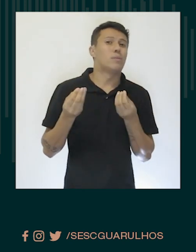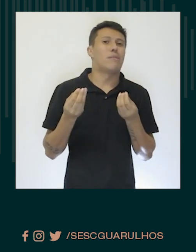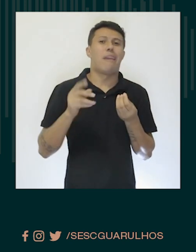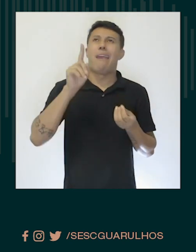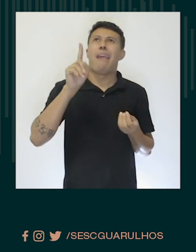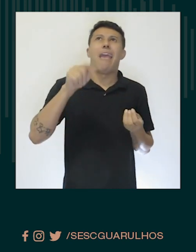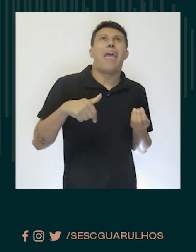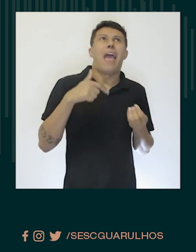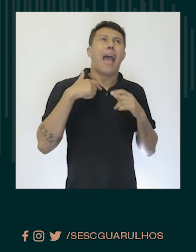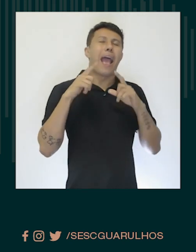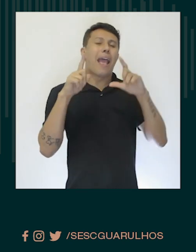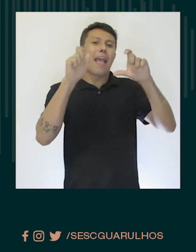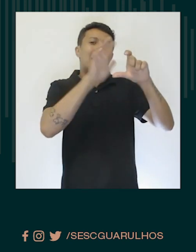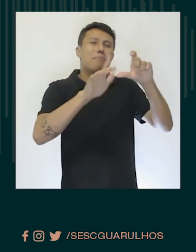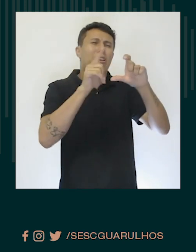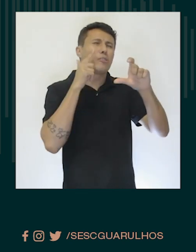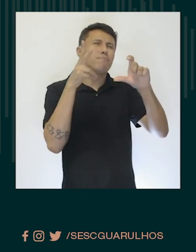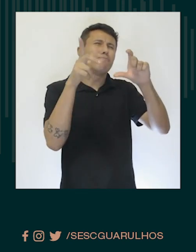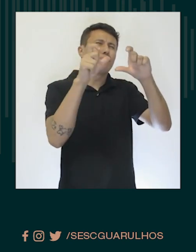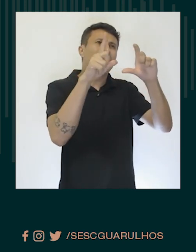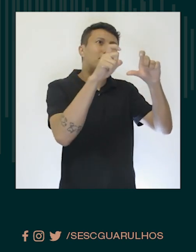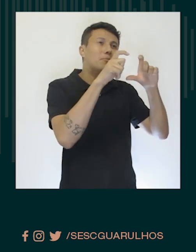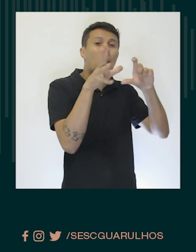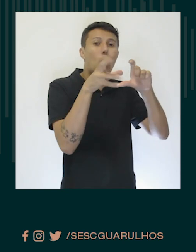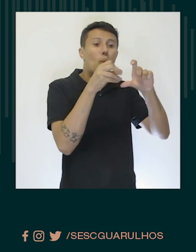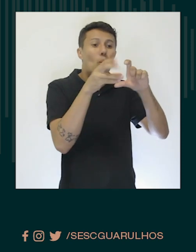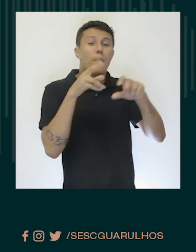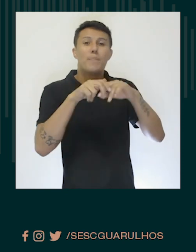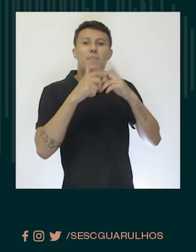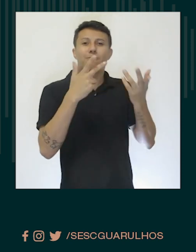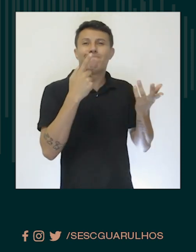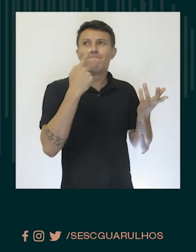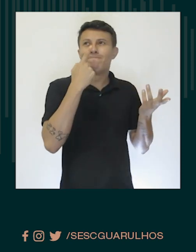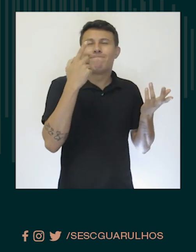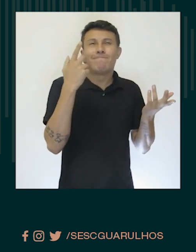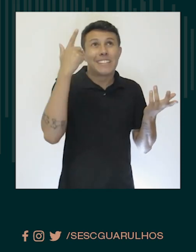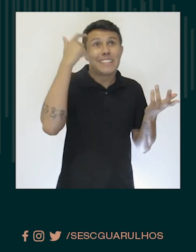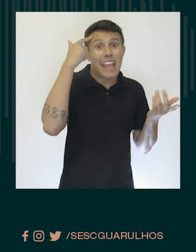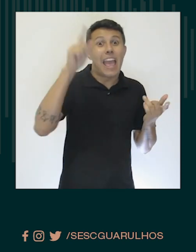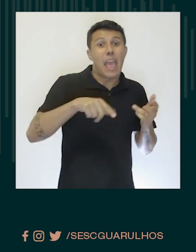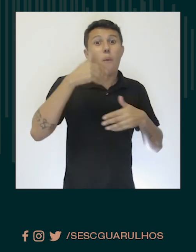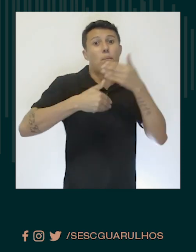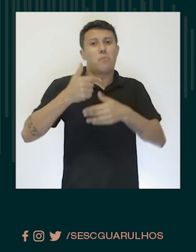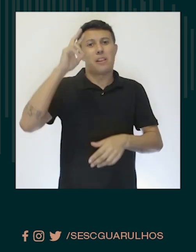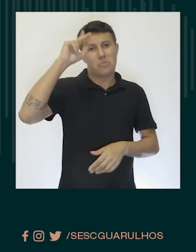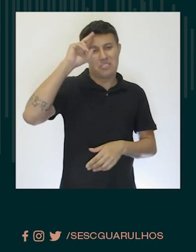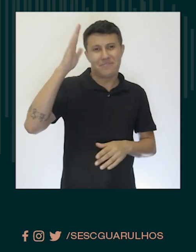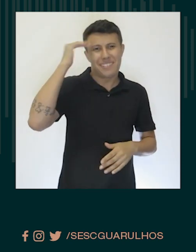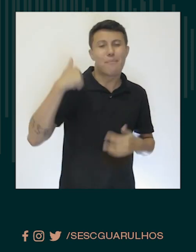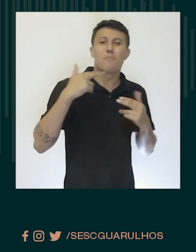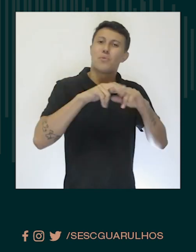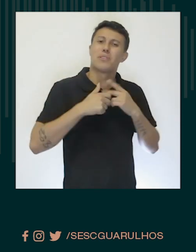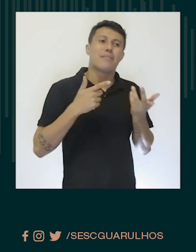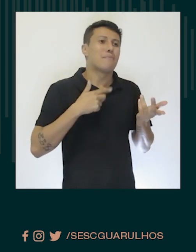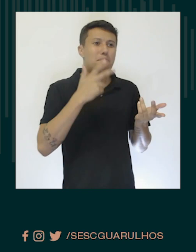captar, se inspirar, é processo criativo, tá ligado? Então, mais do que nunca, a gente precisa